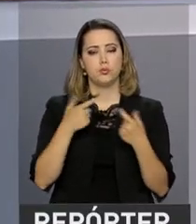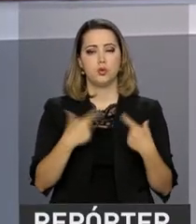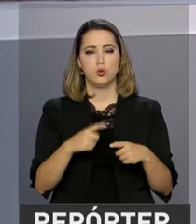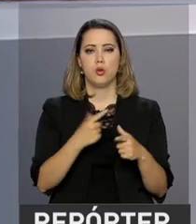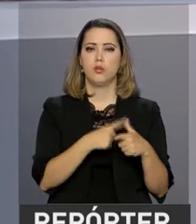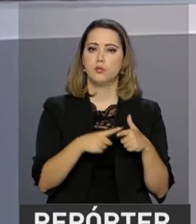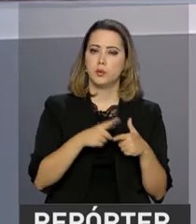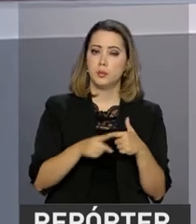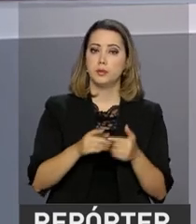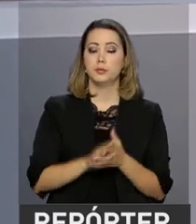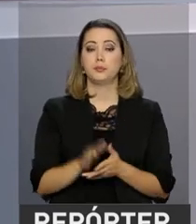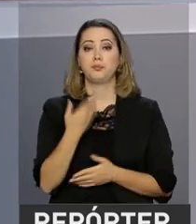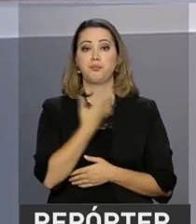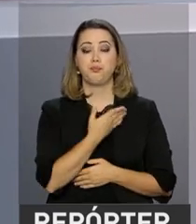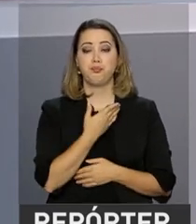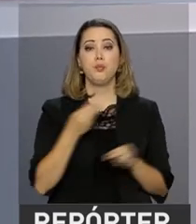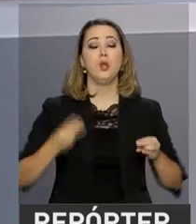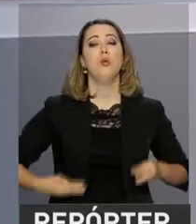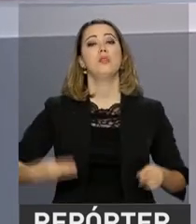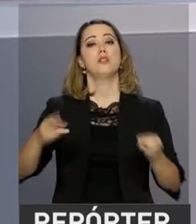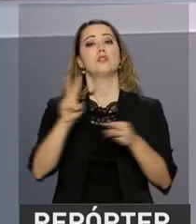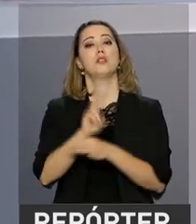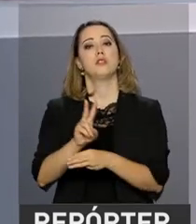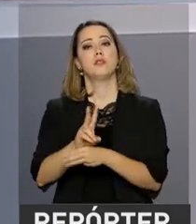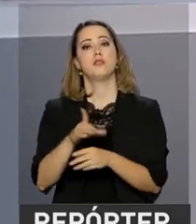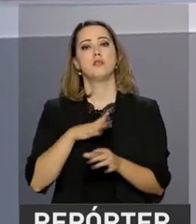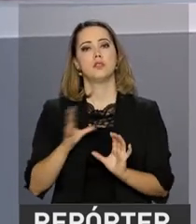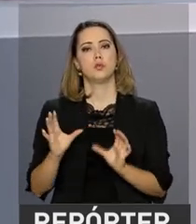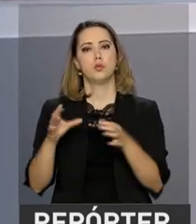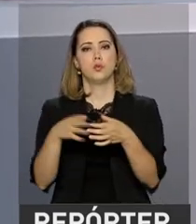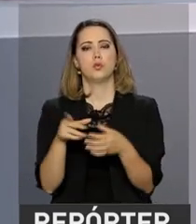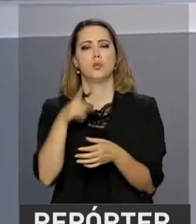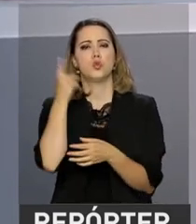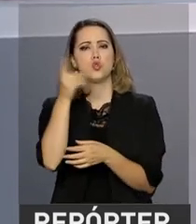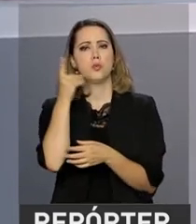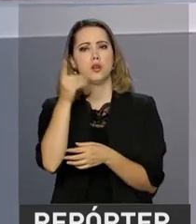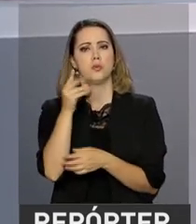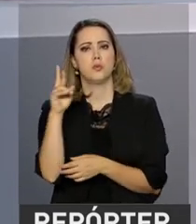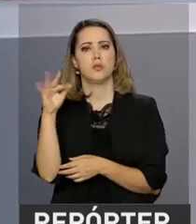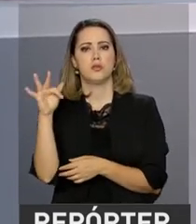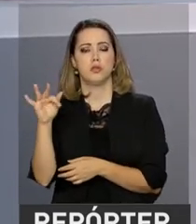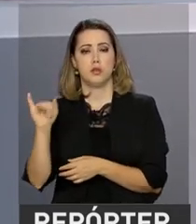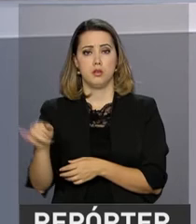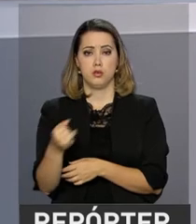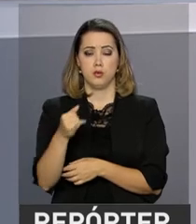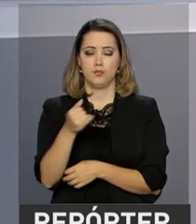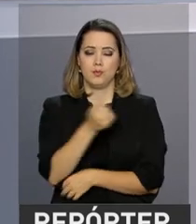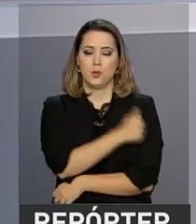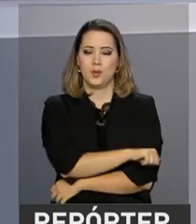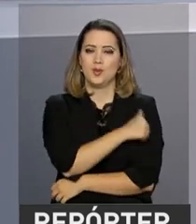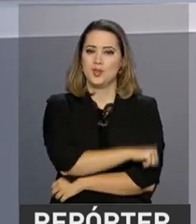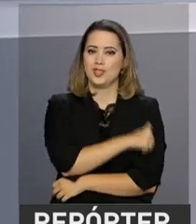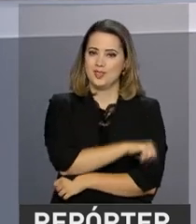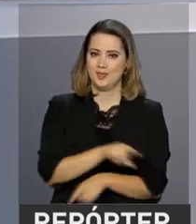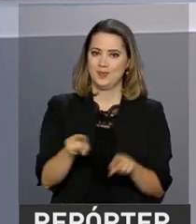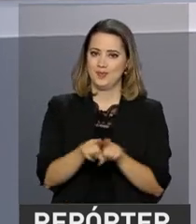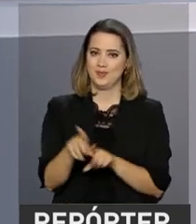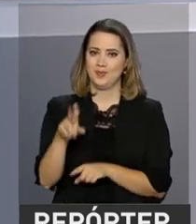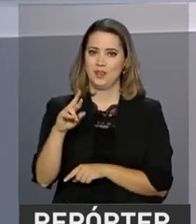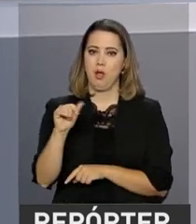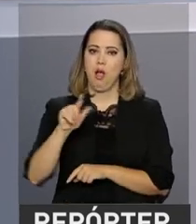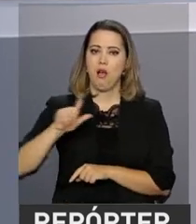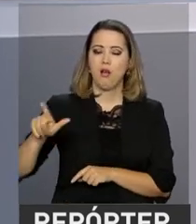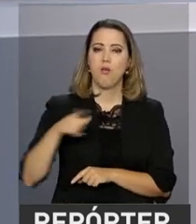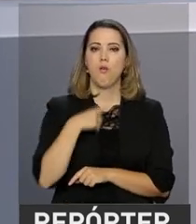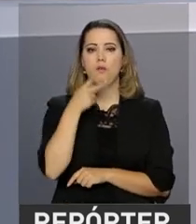recebeu hoje parte da bancada de parlamentares do estado do Rio de Janeiro. Raul Jungmann relatou as últimas ações da